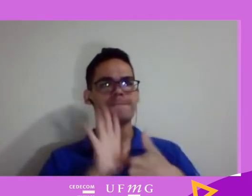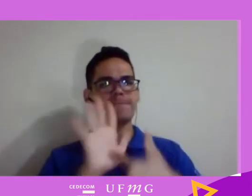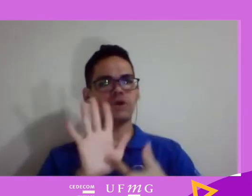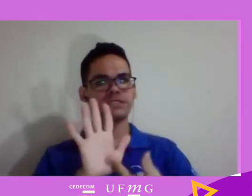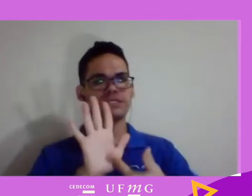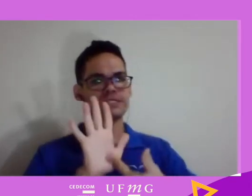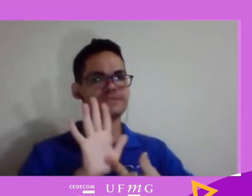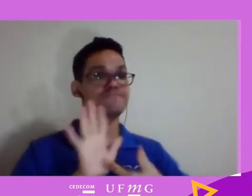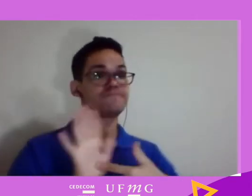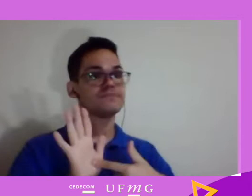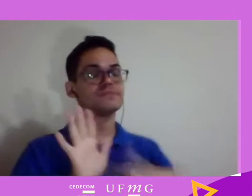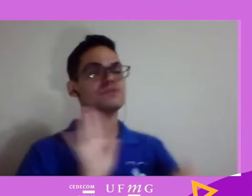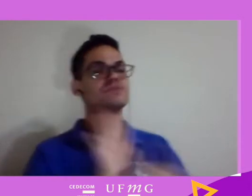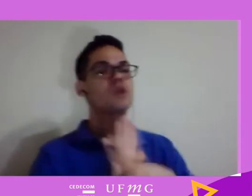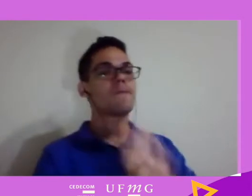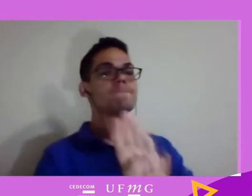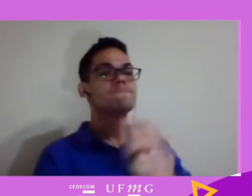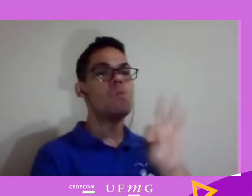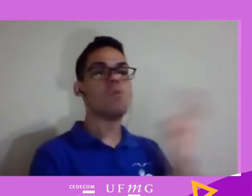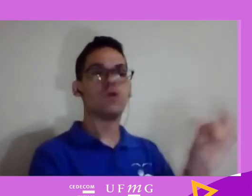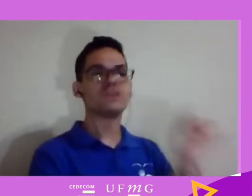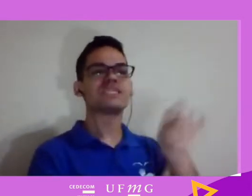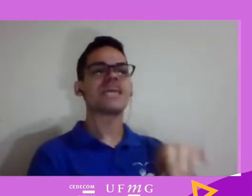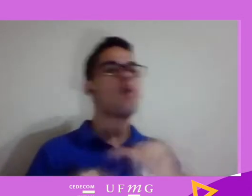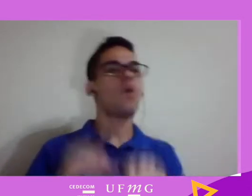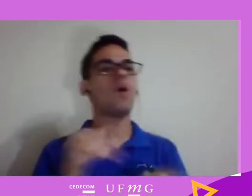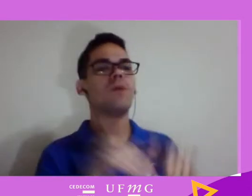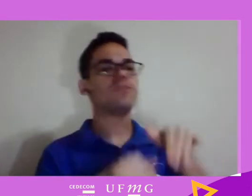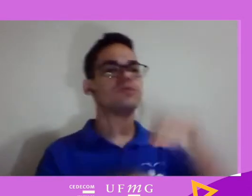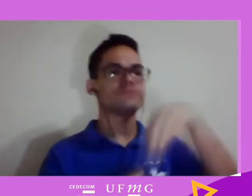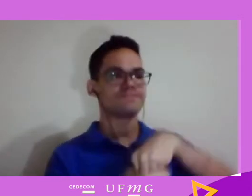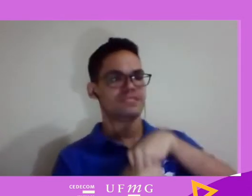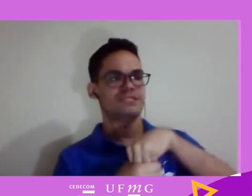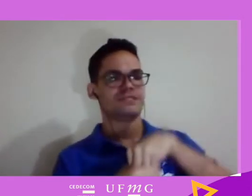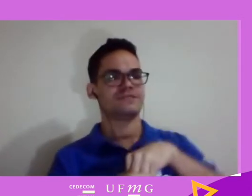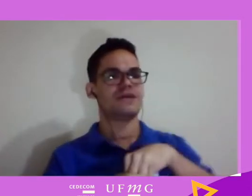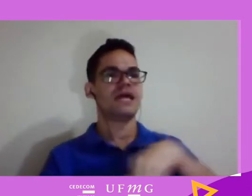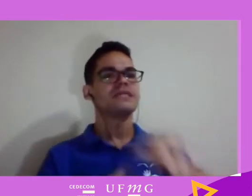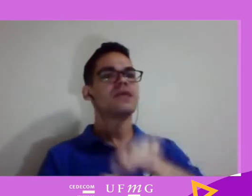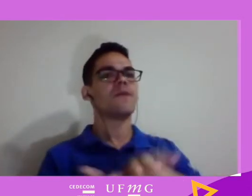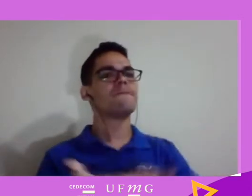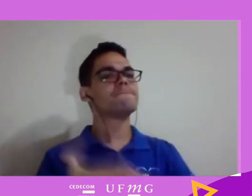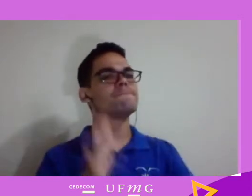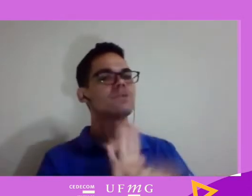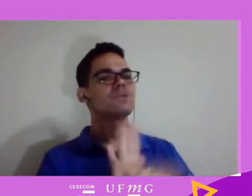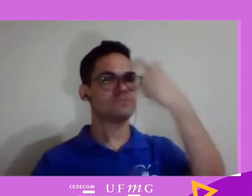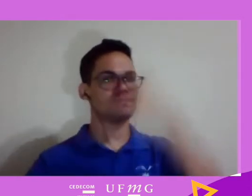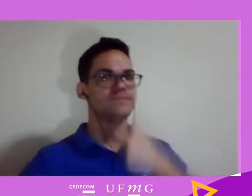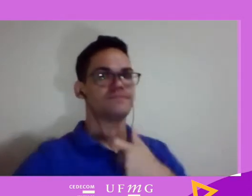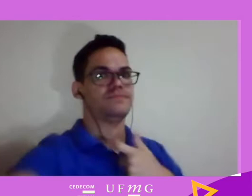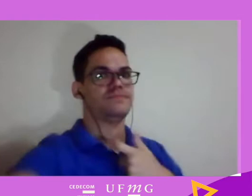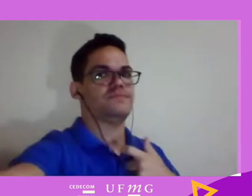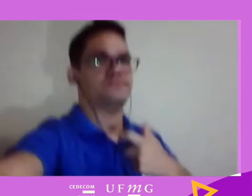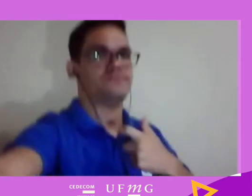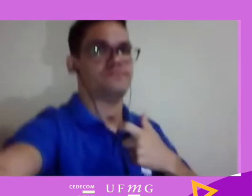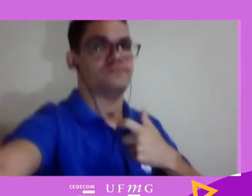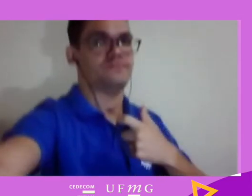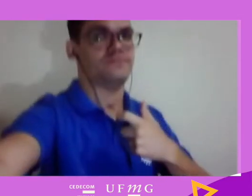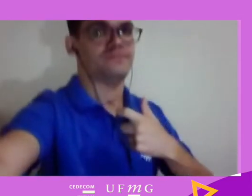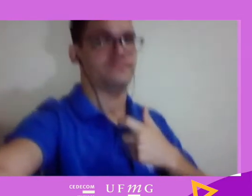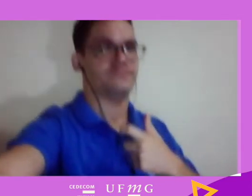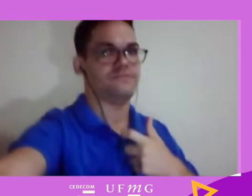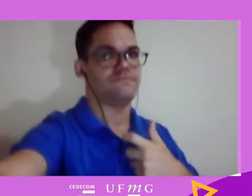comunicacional prévia, por exemplo, desse perfil, e via que ele não tinha atividade comunicacional prévia. Né? Então, ele estava mais facilmente identificado